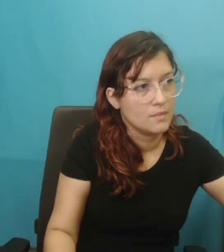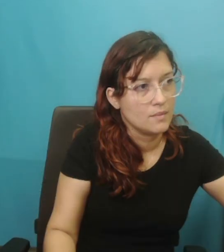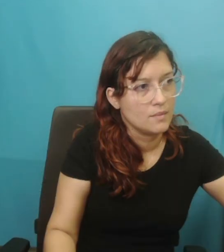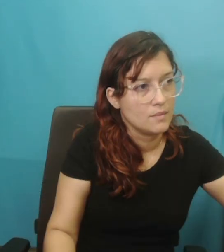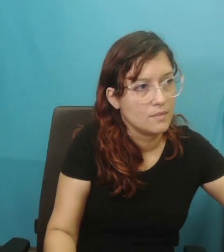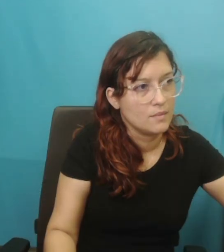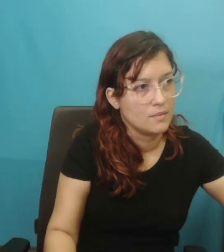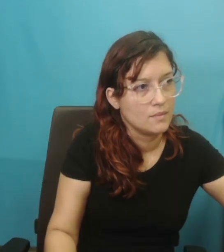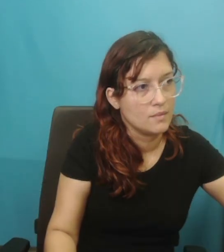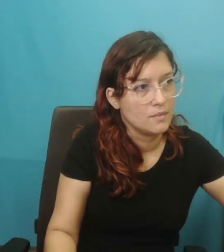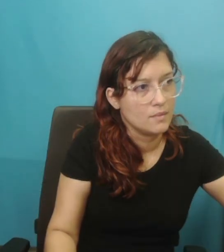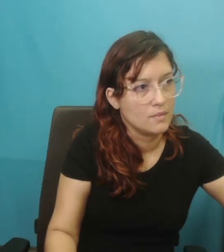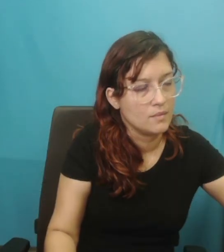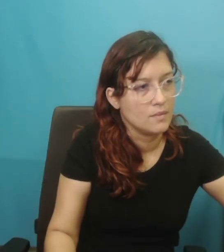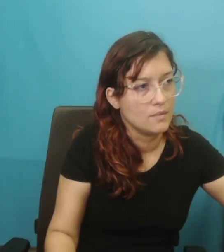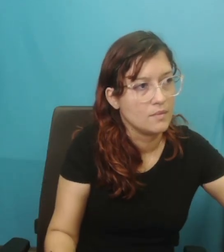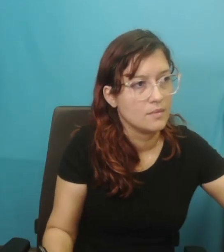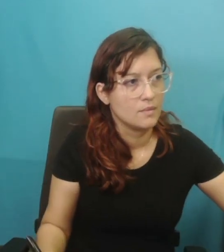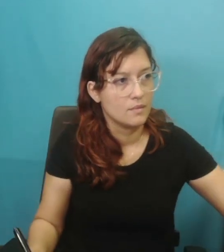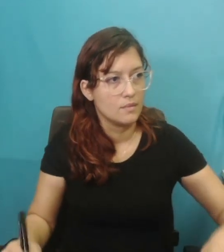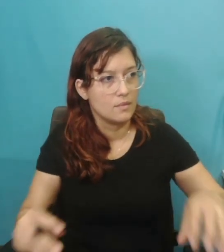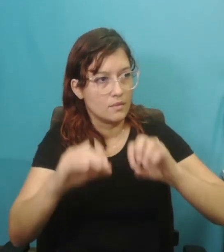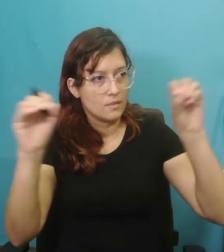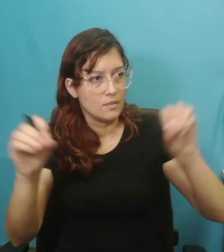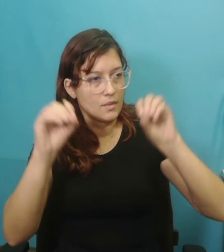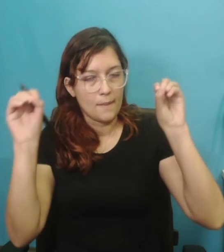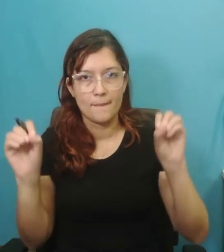Então, vou usar o valor em metros.